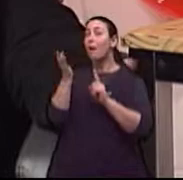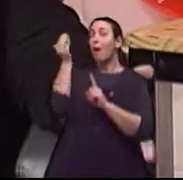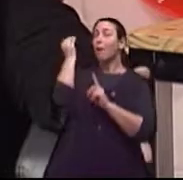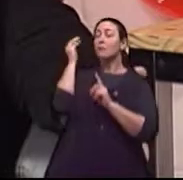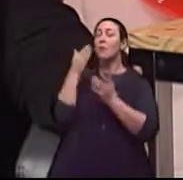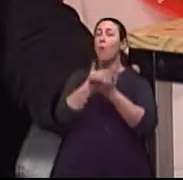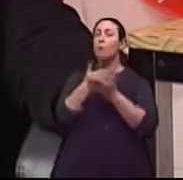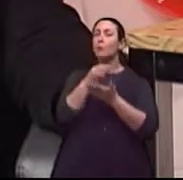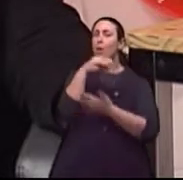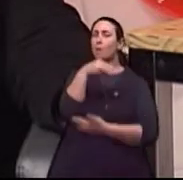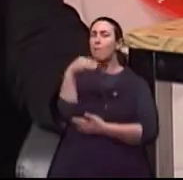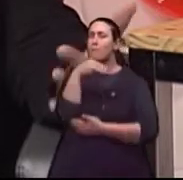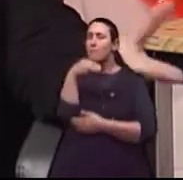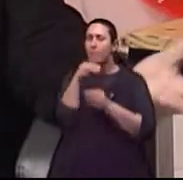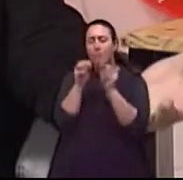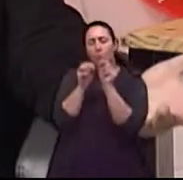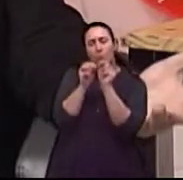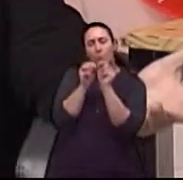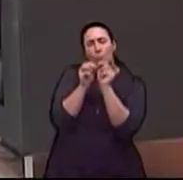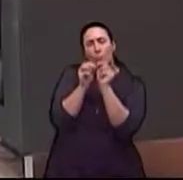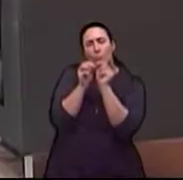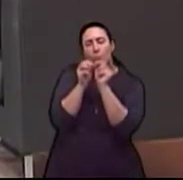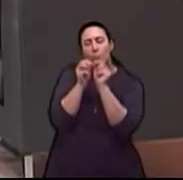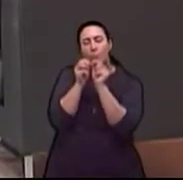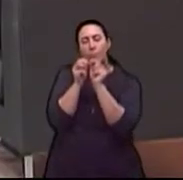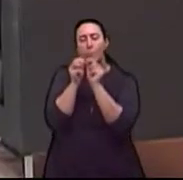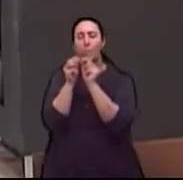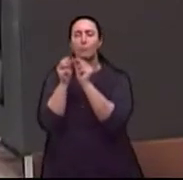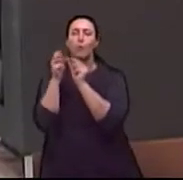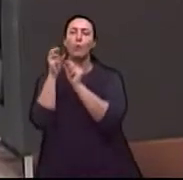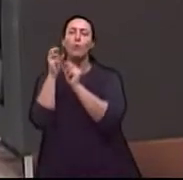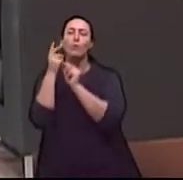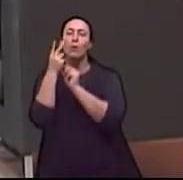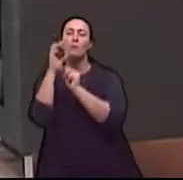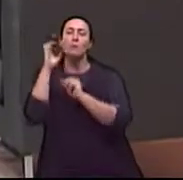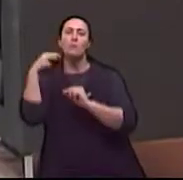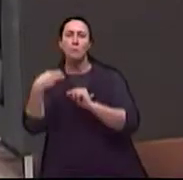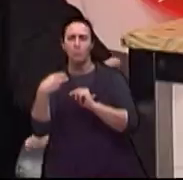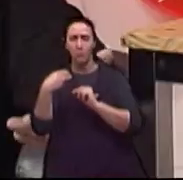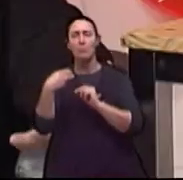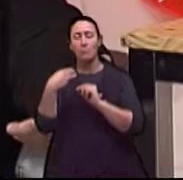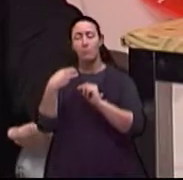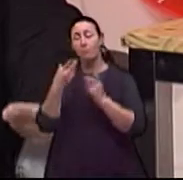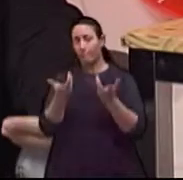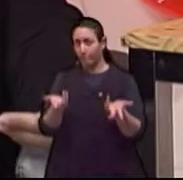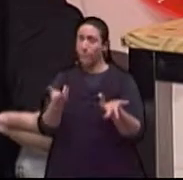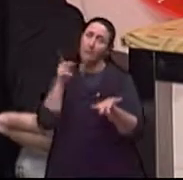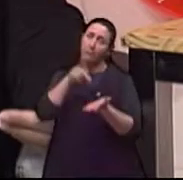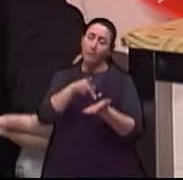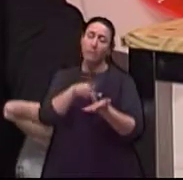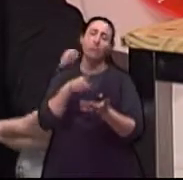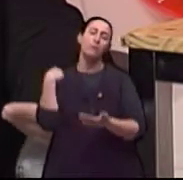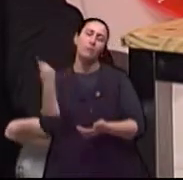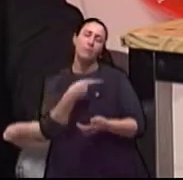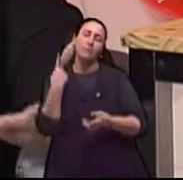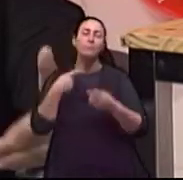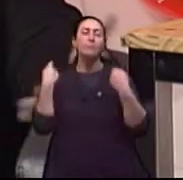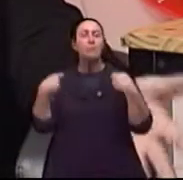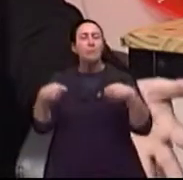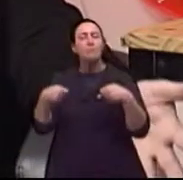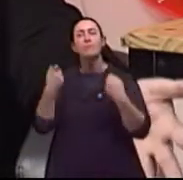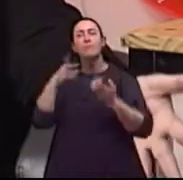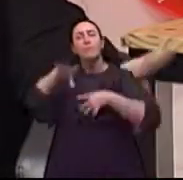menos de milímetro ele não começou assim ele não começa grande ele começa pequeno e isso vai fazer com que a gente tenha que que